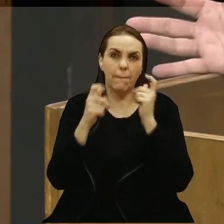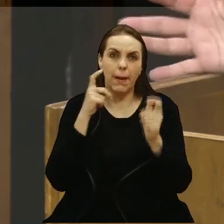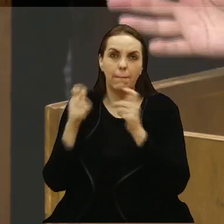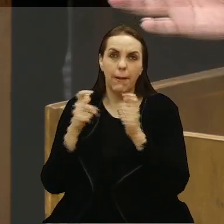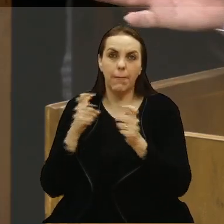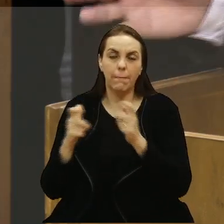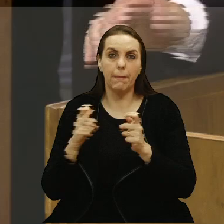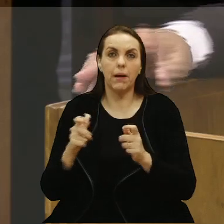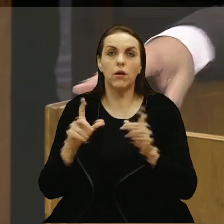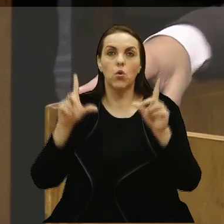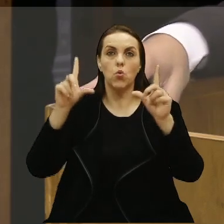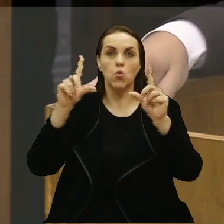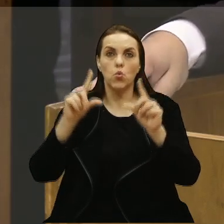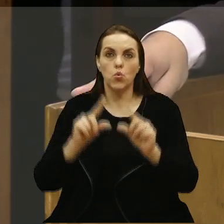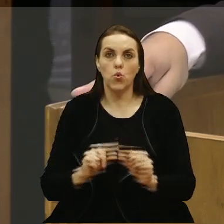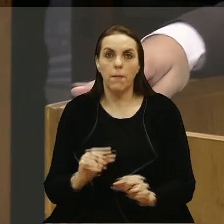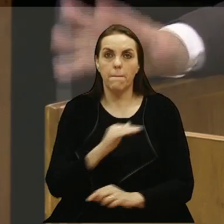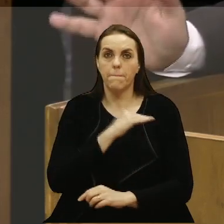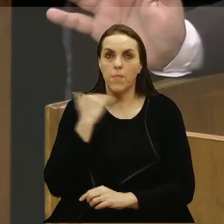reduziu. Ou não?